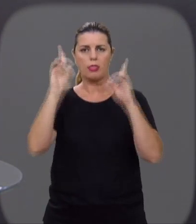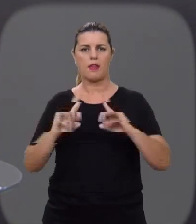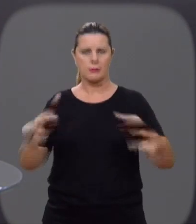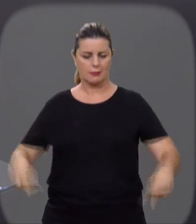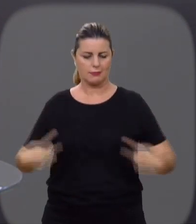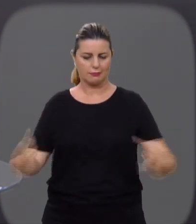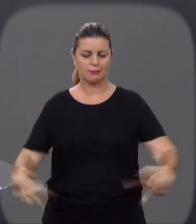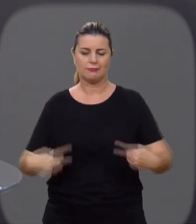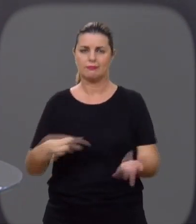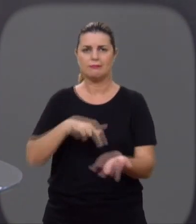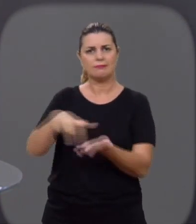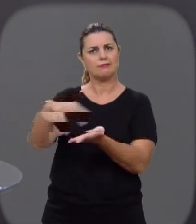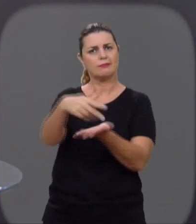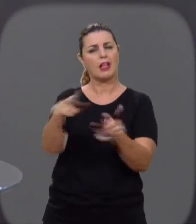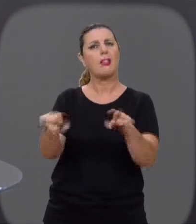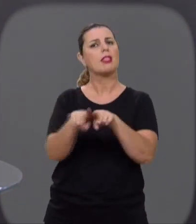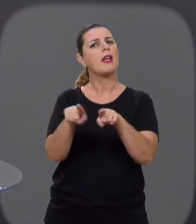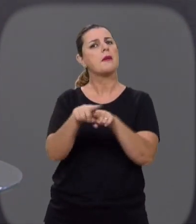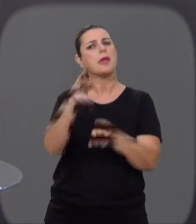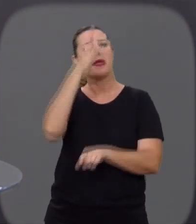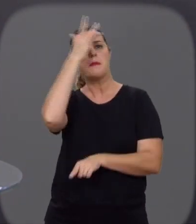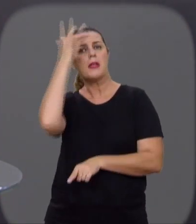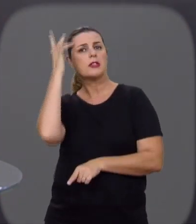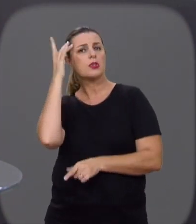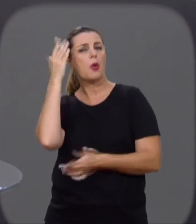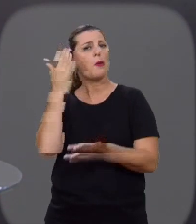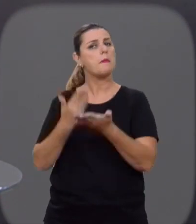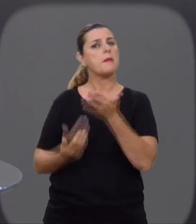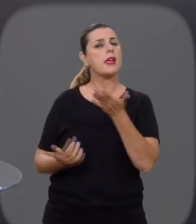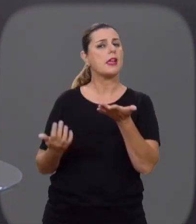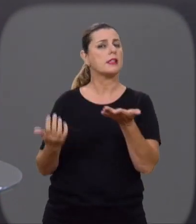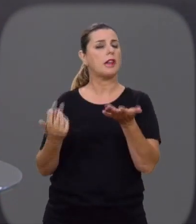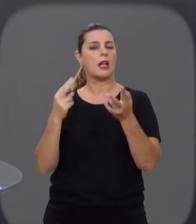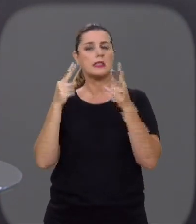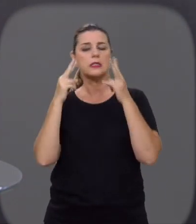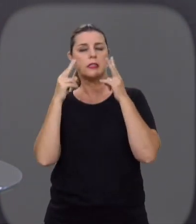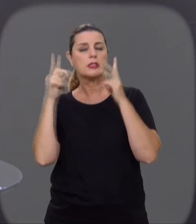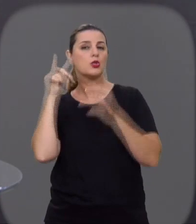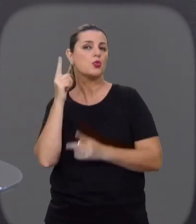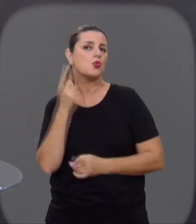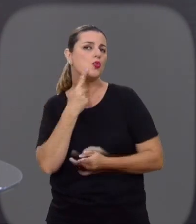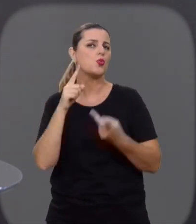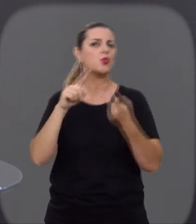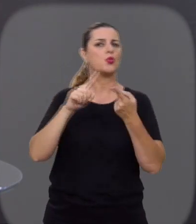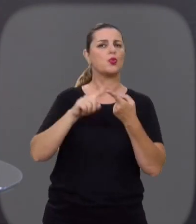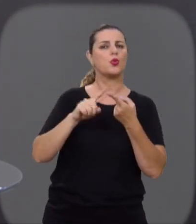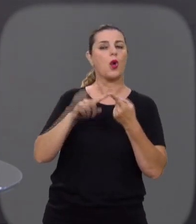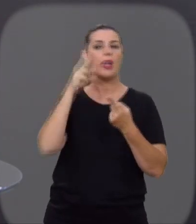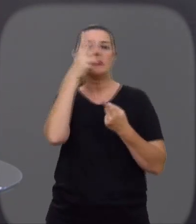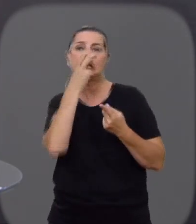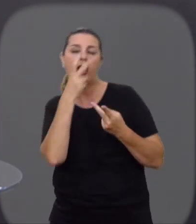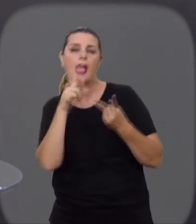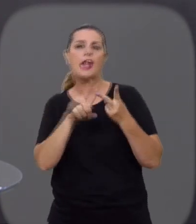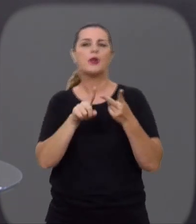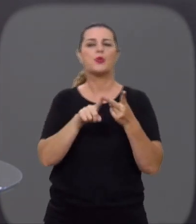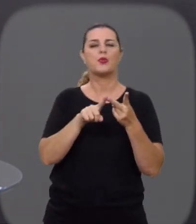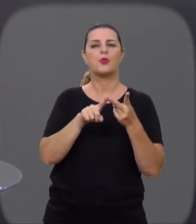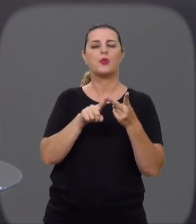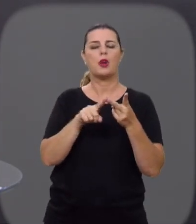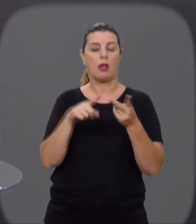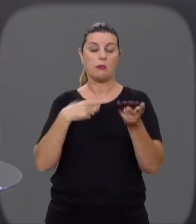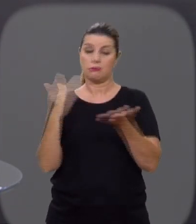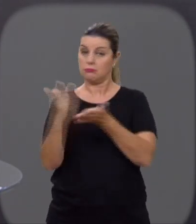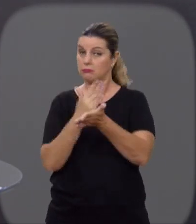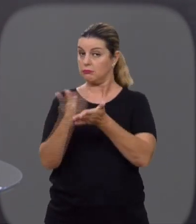deficiência, mas também na acessibilidade de pessoas com perdas sensoriais, como pessoas com surdez ou com cegueira, né?